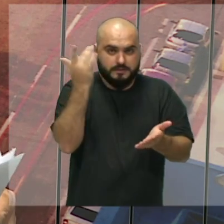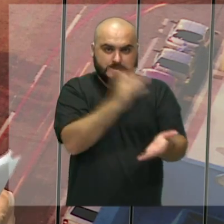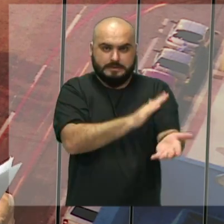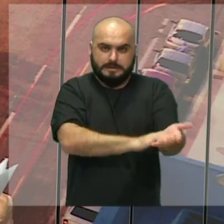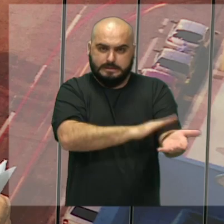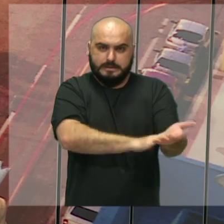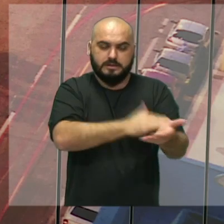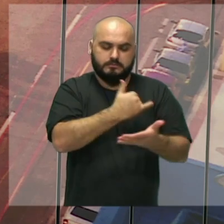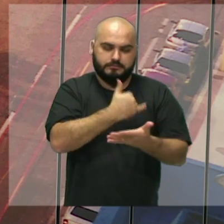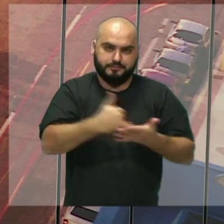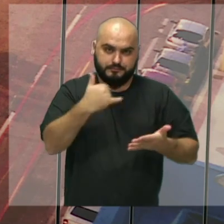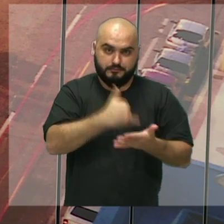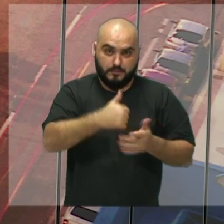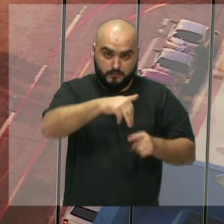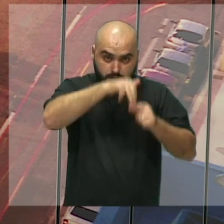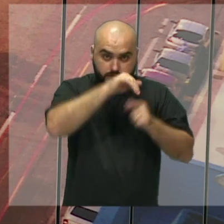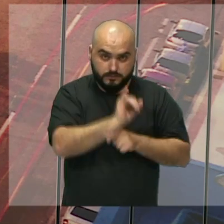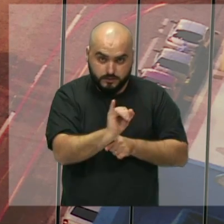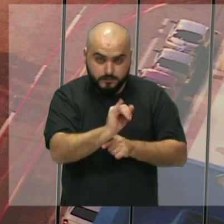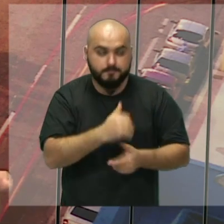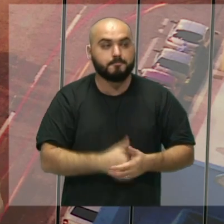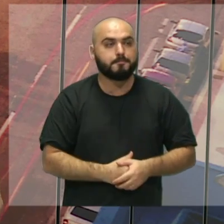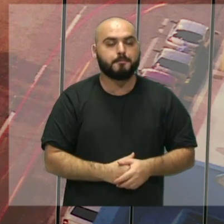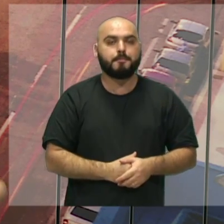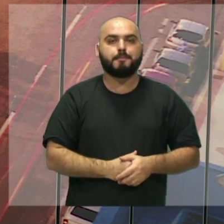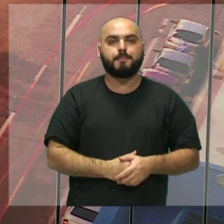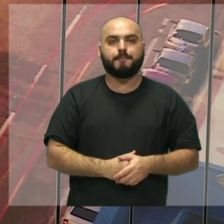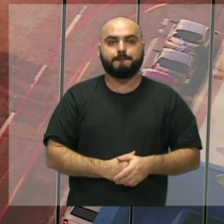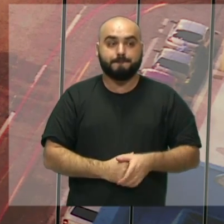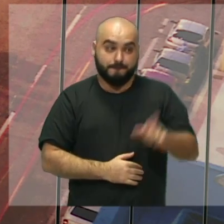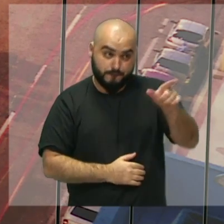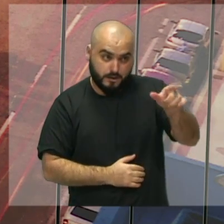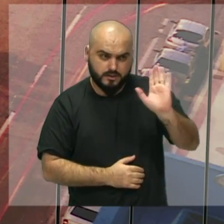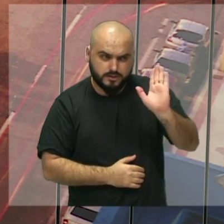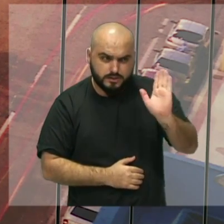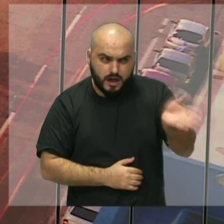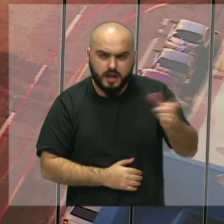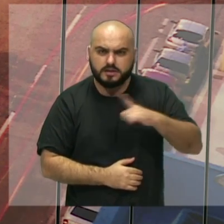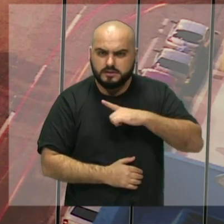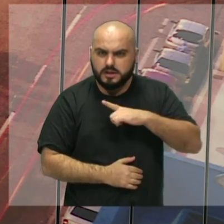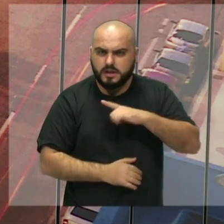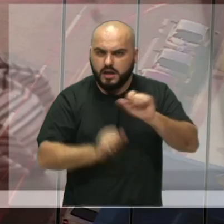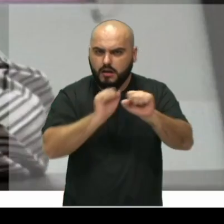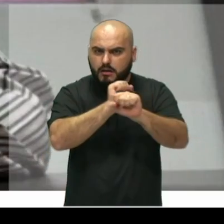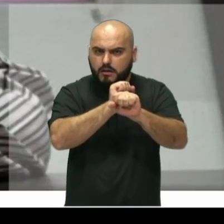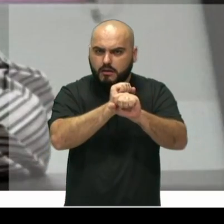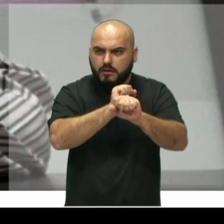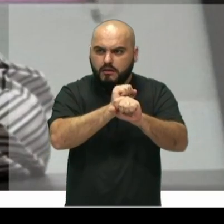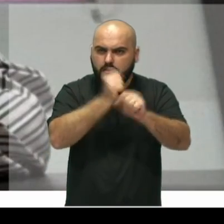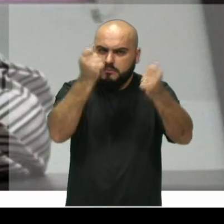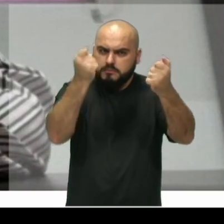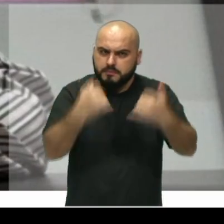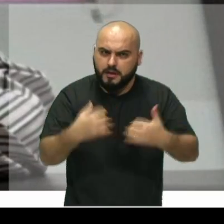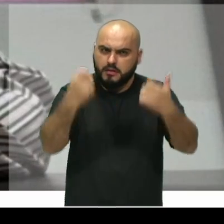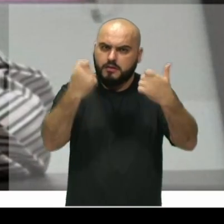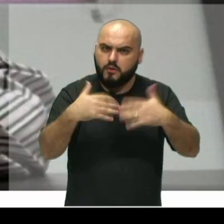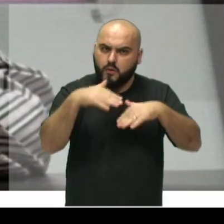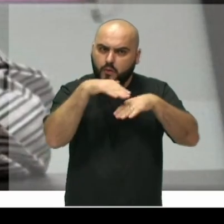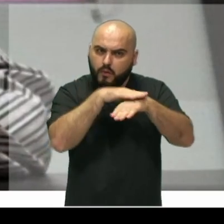município de Itajaí. O senhor, já tinha um diálogo nos últimos anos com